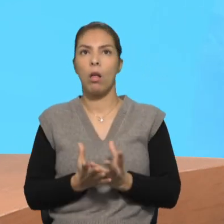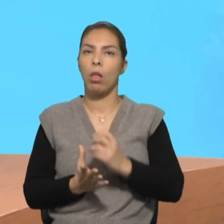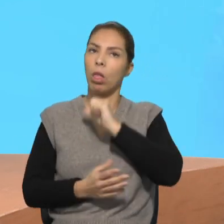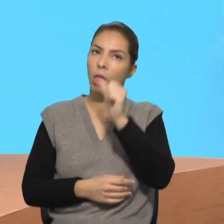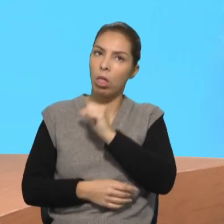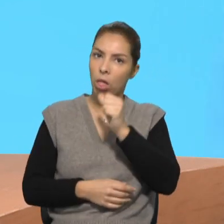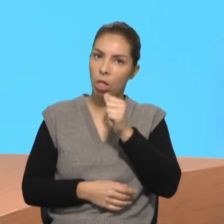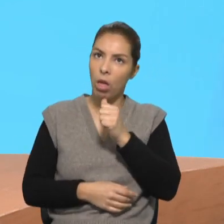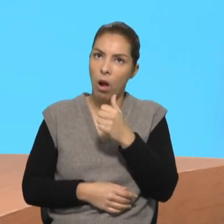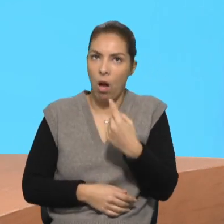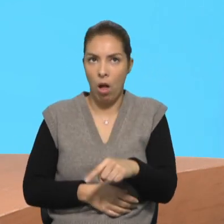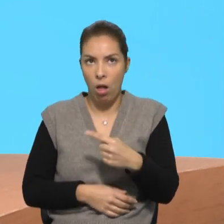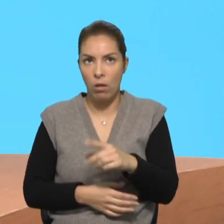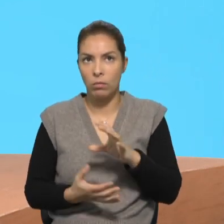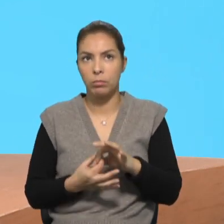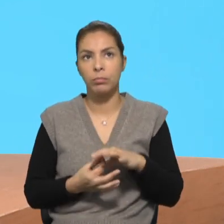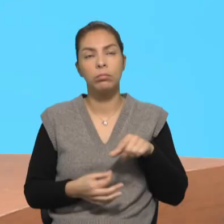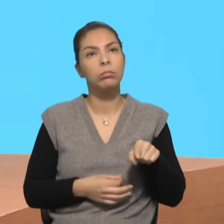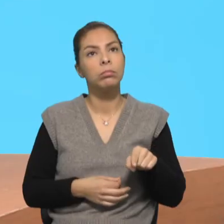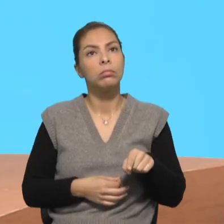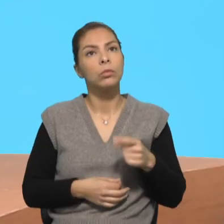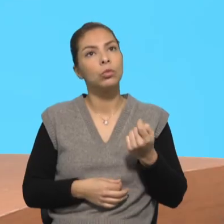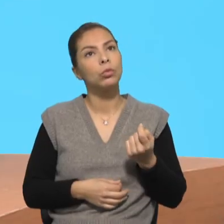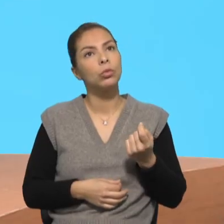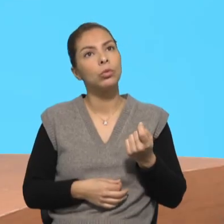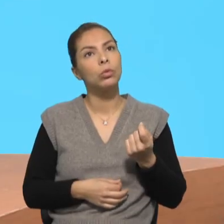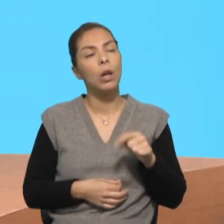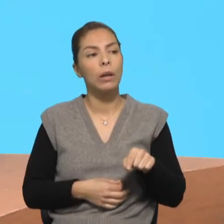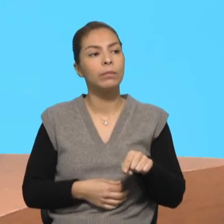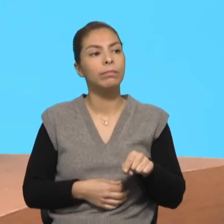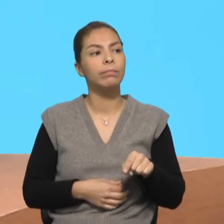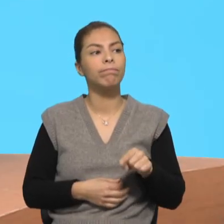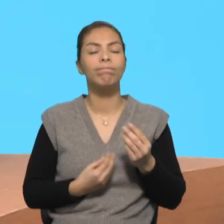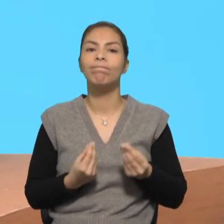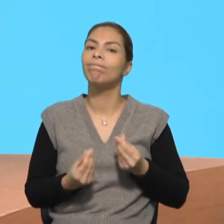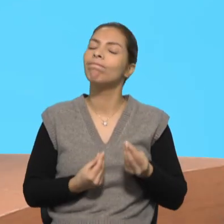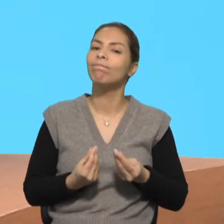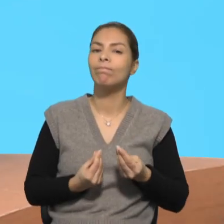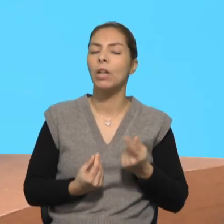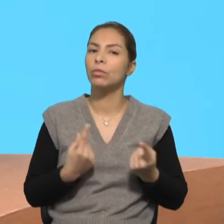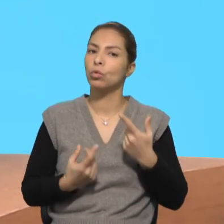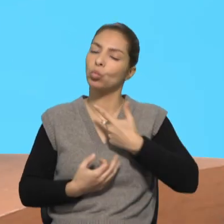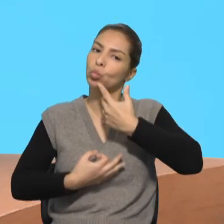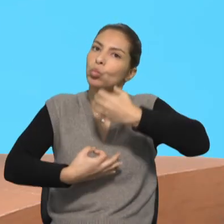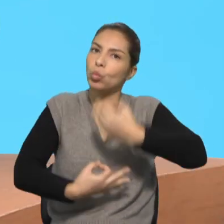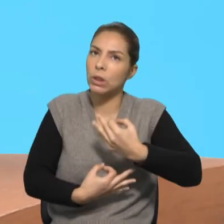que, porventura, são menos beneficiados pela justiça ou até, muitas vezes, são